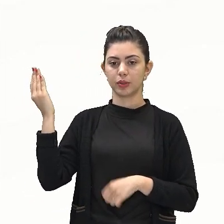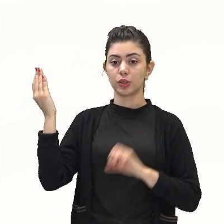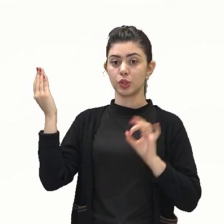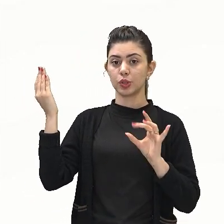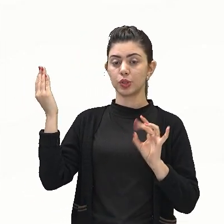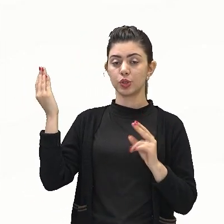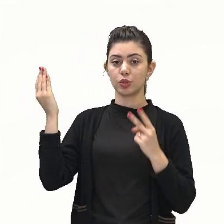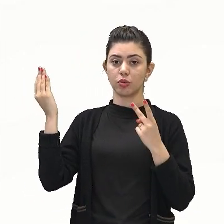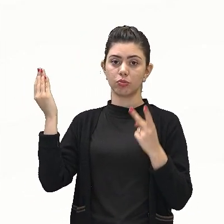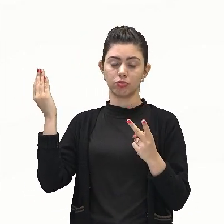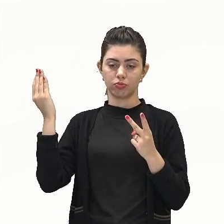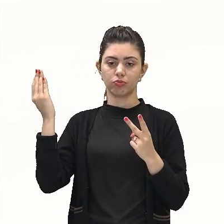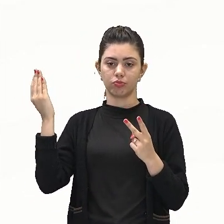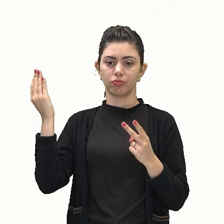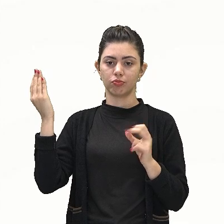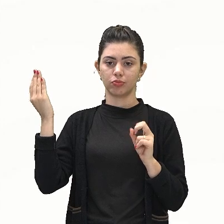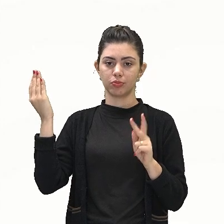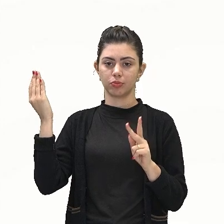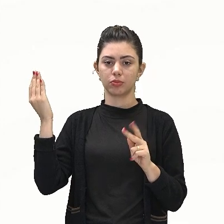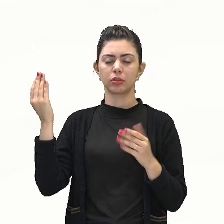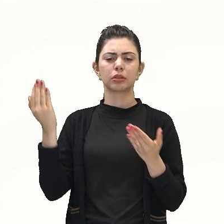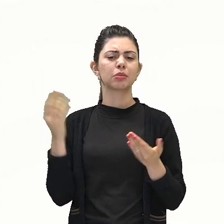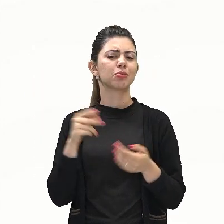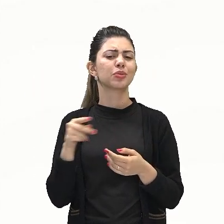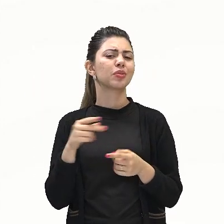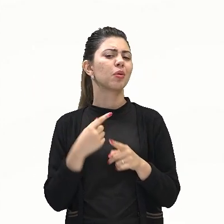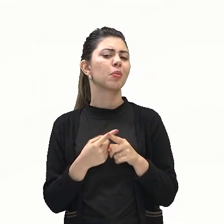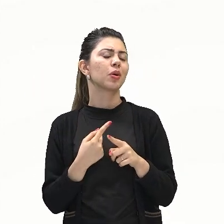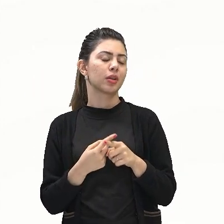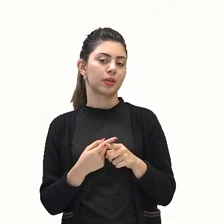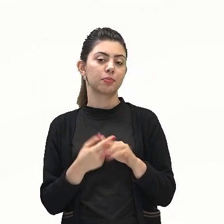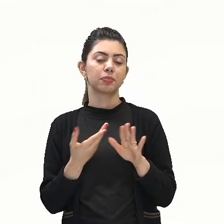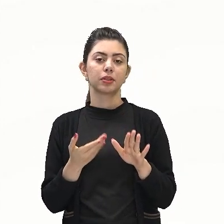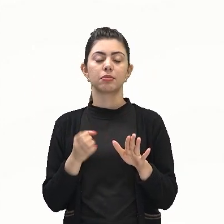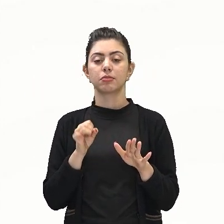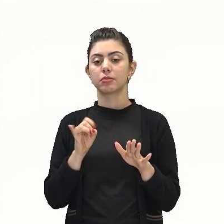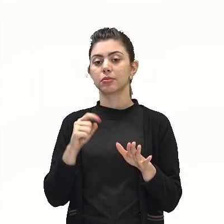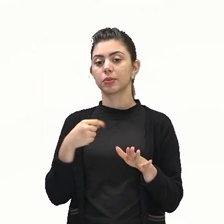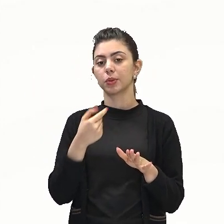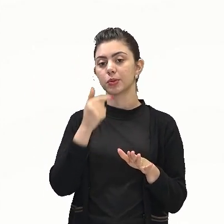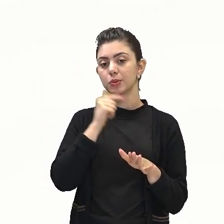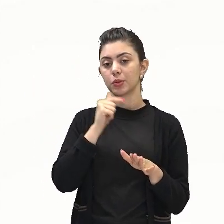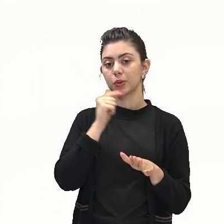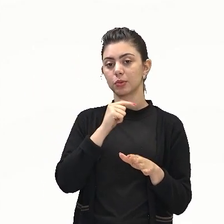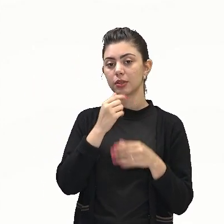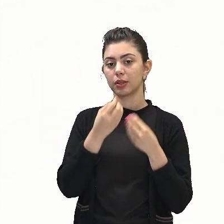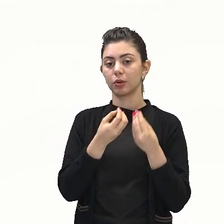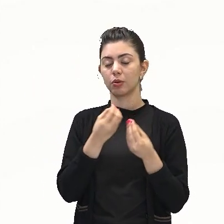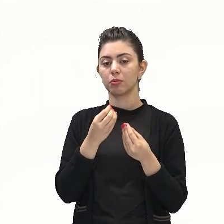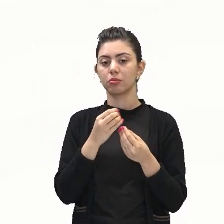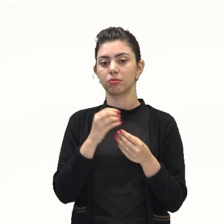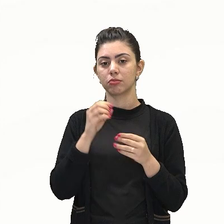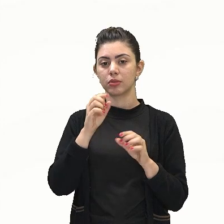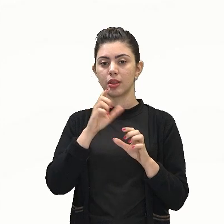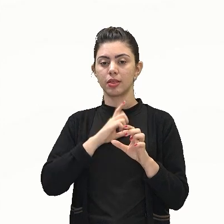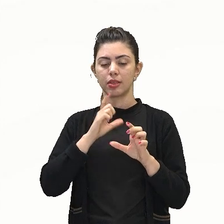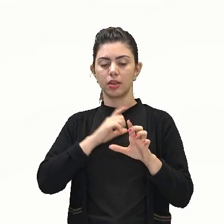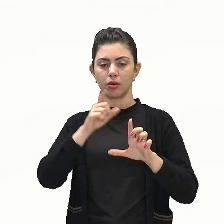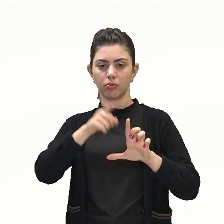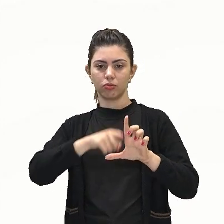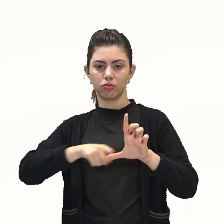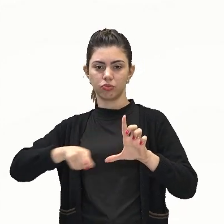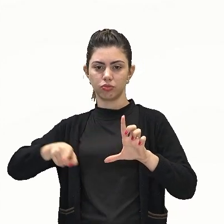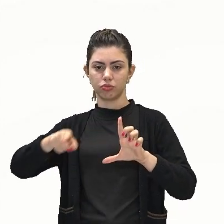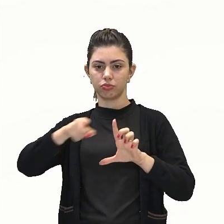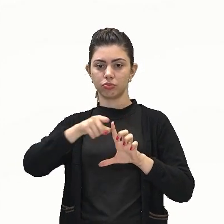somente 2 termos. Professor, por que isso? Se eu conseguir escalonar e fazer com que todos esses outros termos aqui, olha,